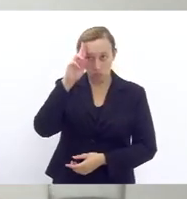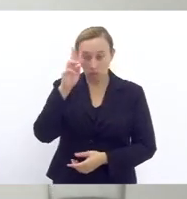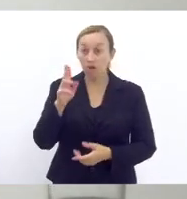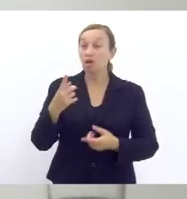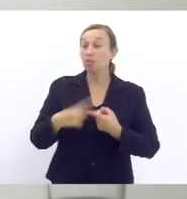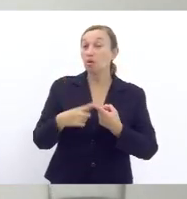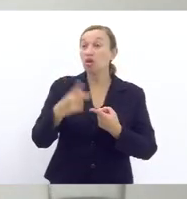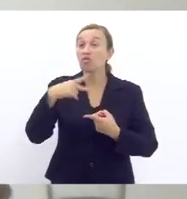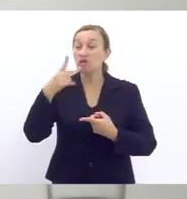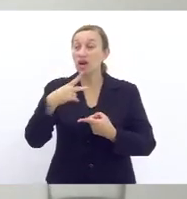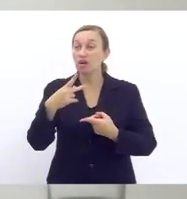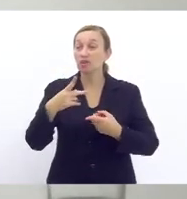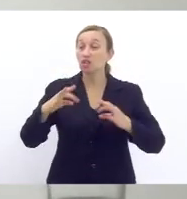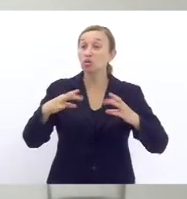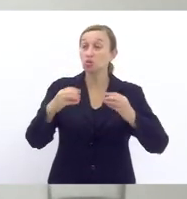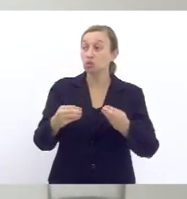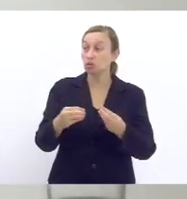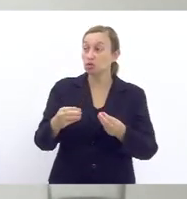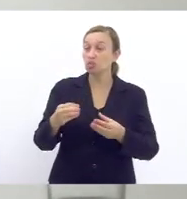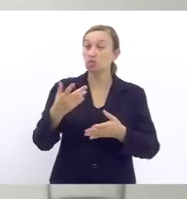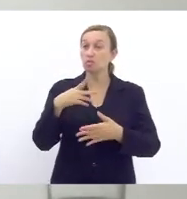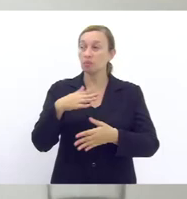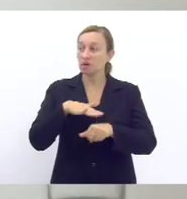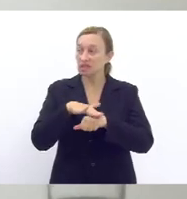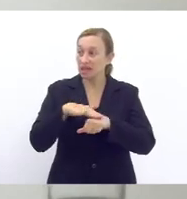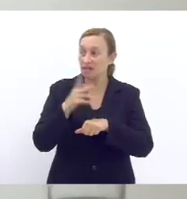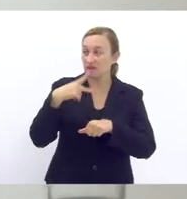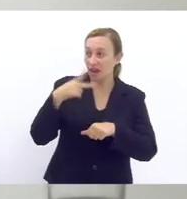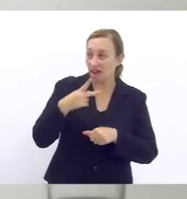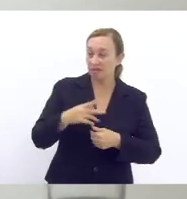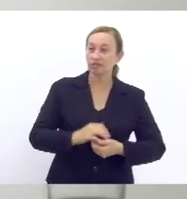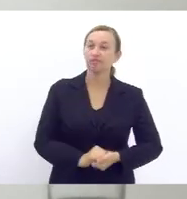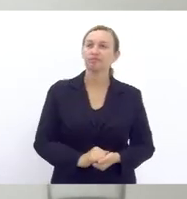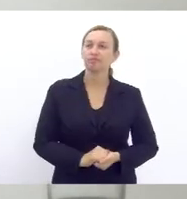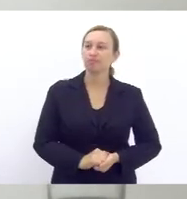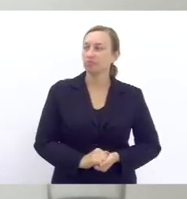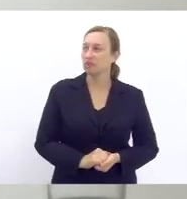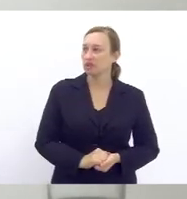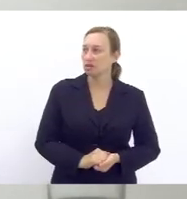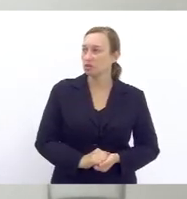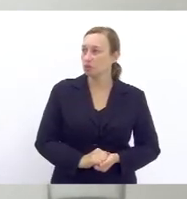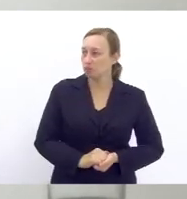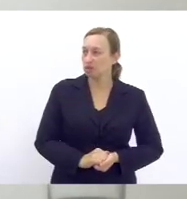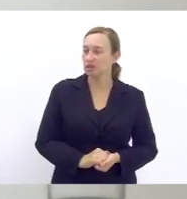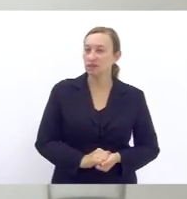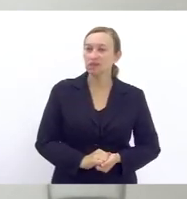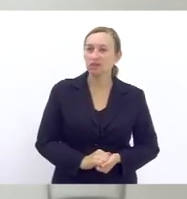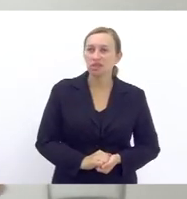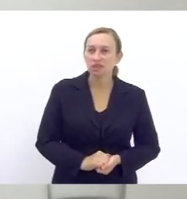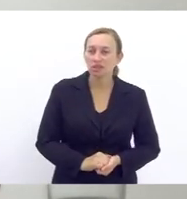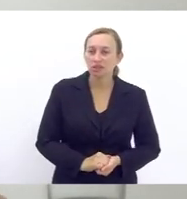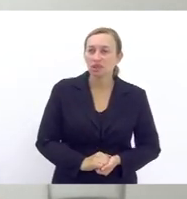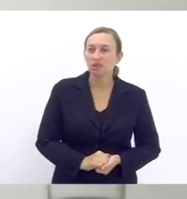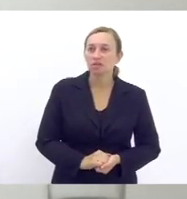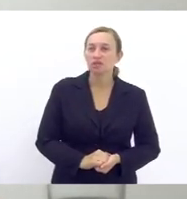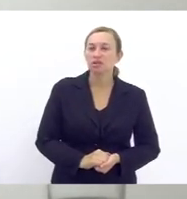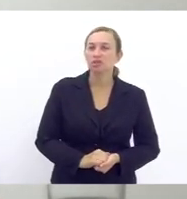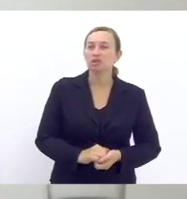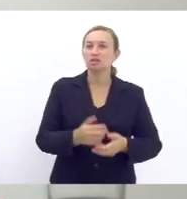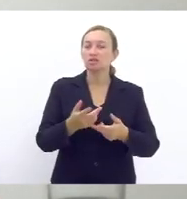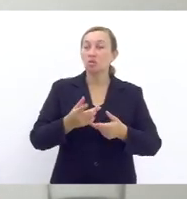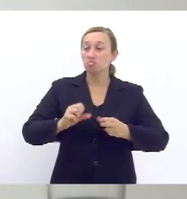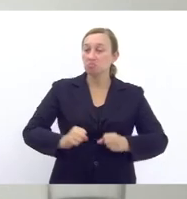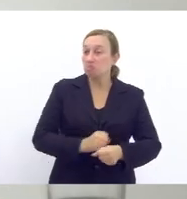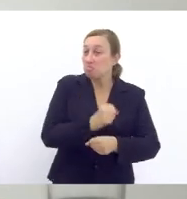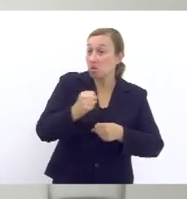né existe de dois em dois anos aqui na cidade uma bolha de contenção de